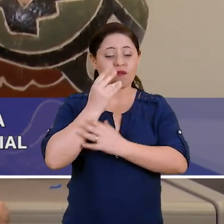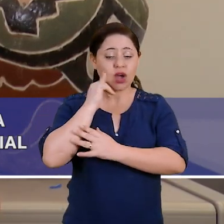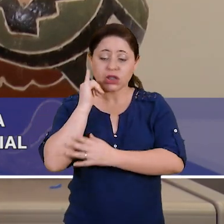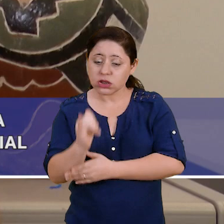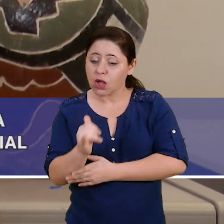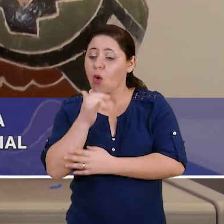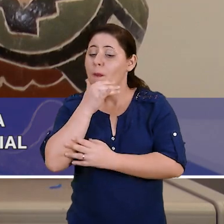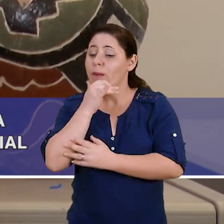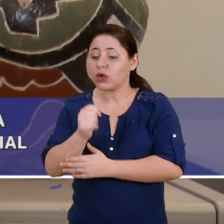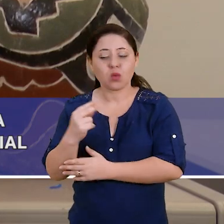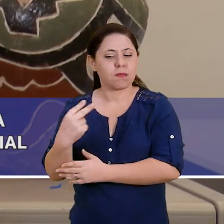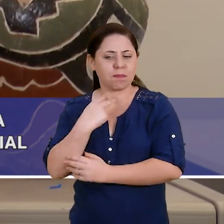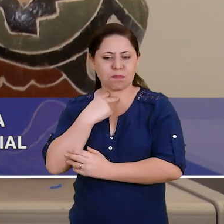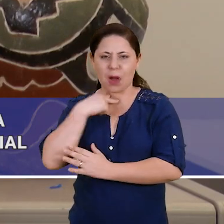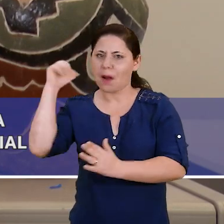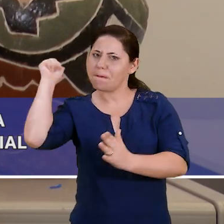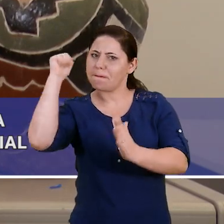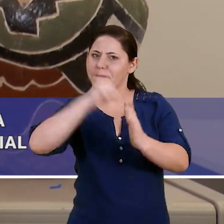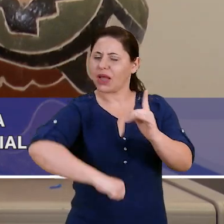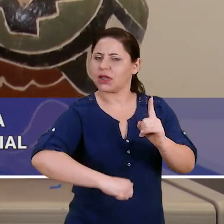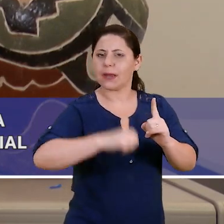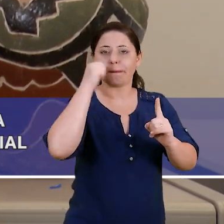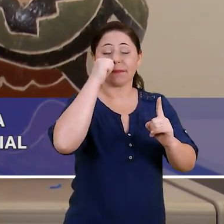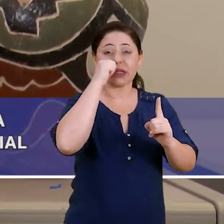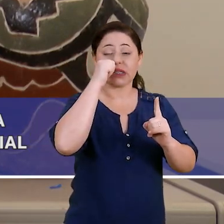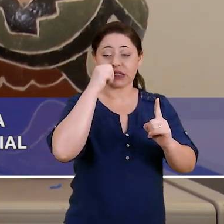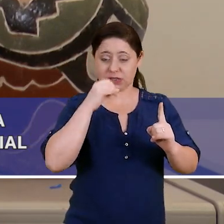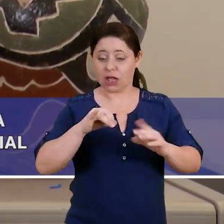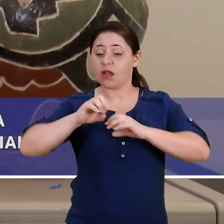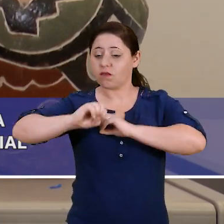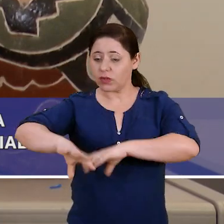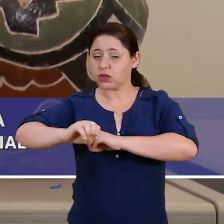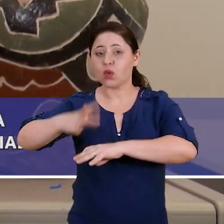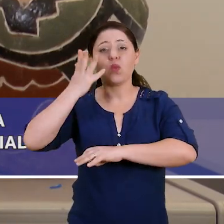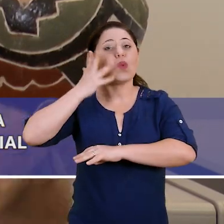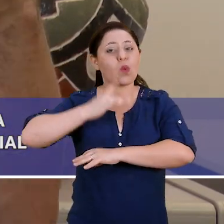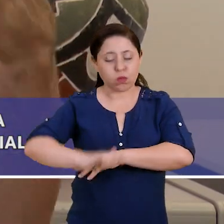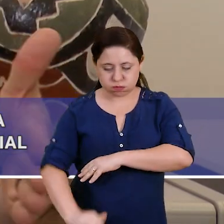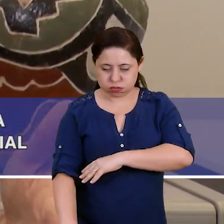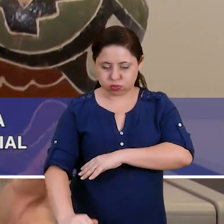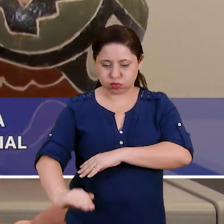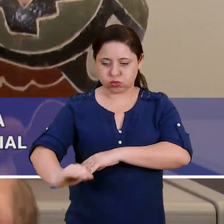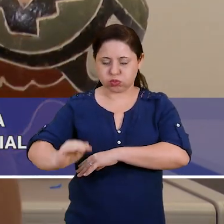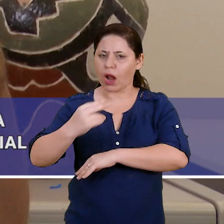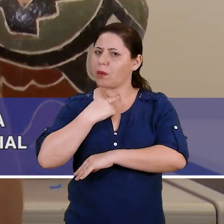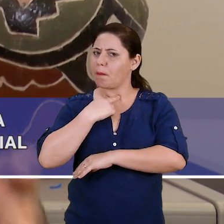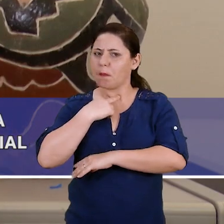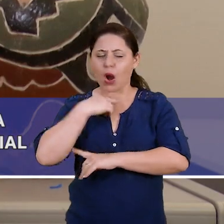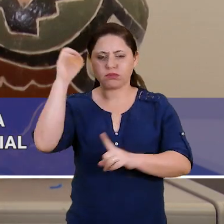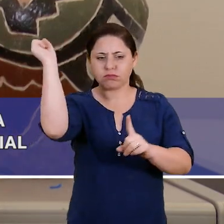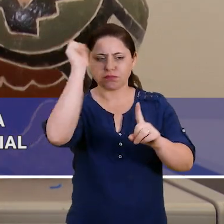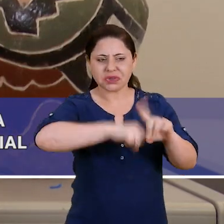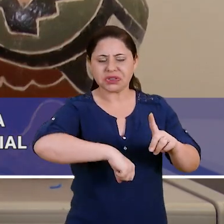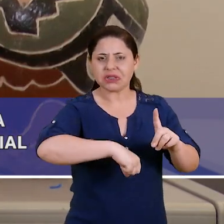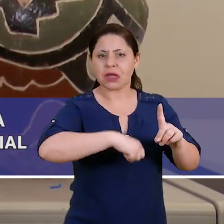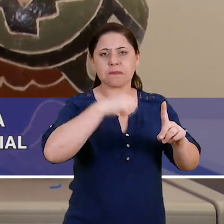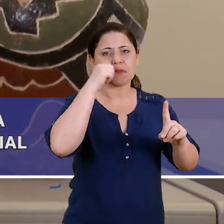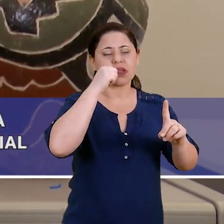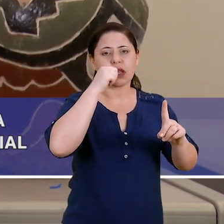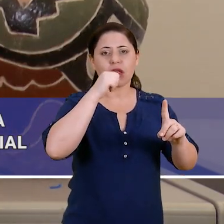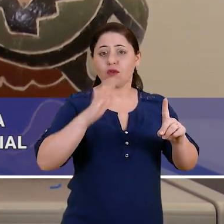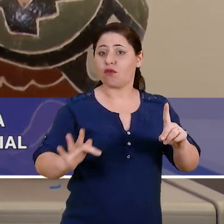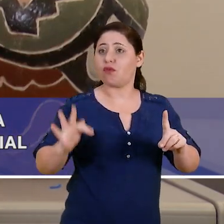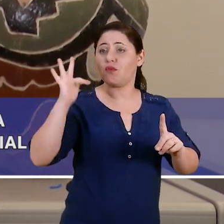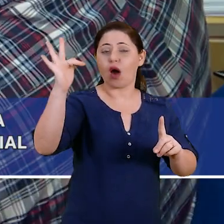para a criança, para o menino que é criança, que ele não deve bater numa menina. E se ele vai ser educado desde criança, que ele não